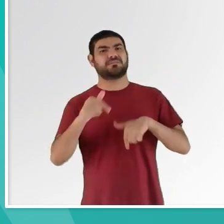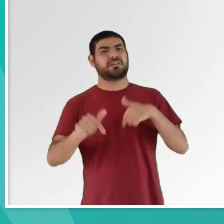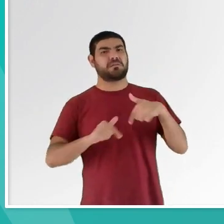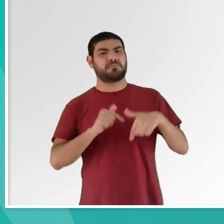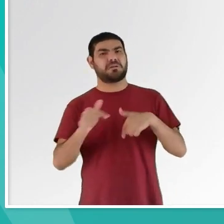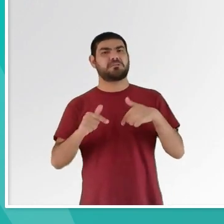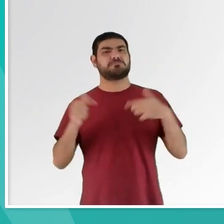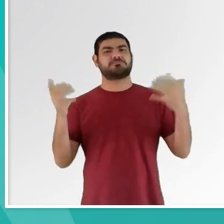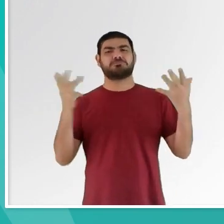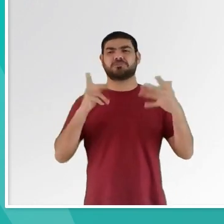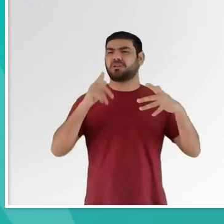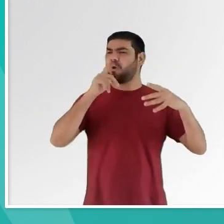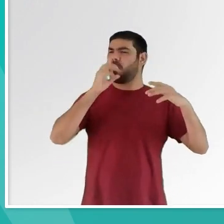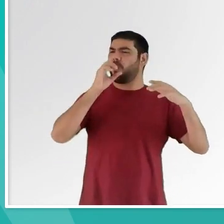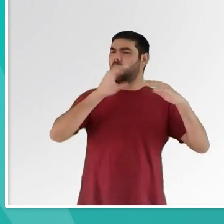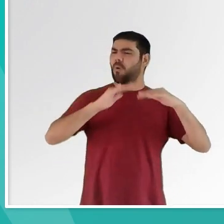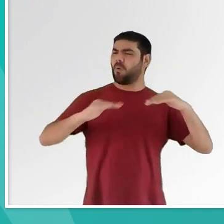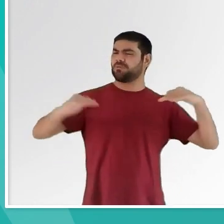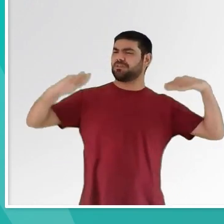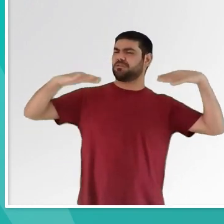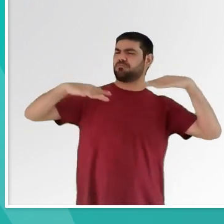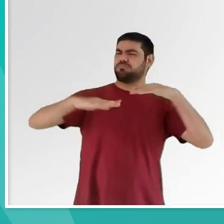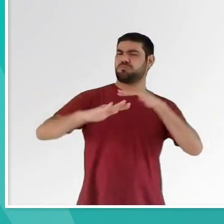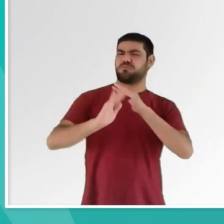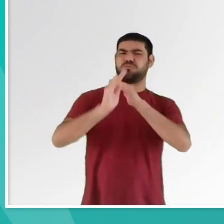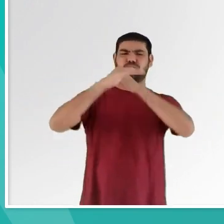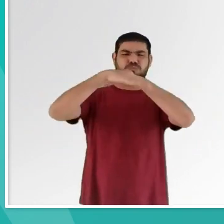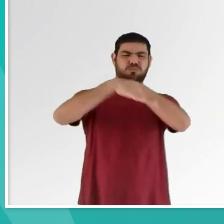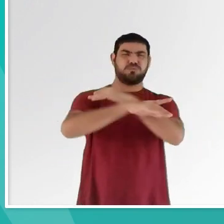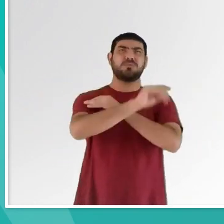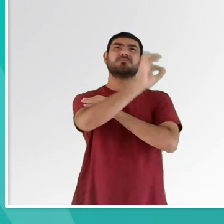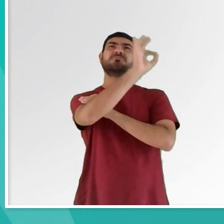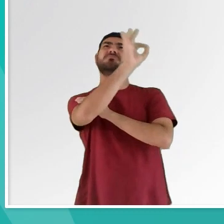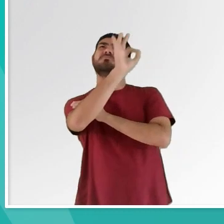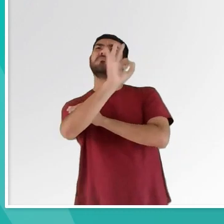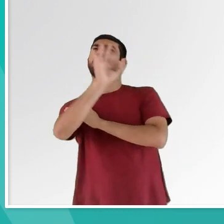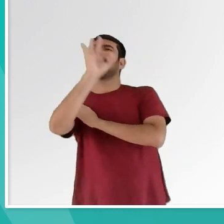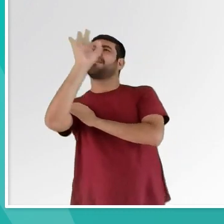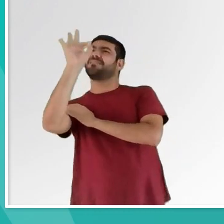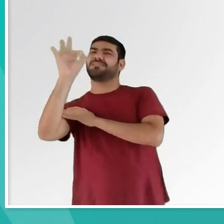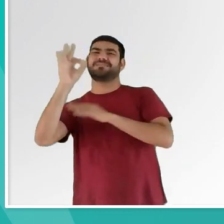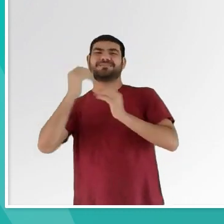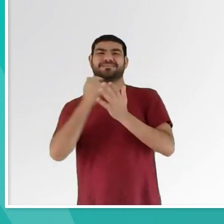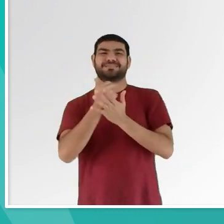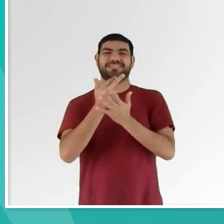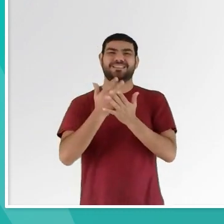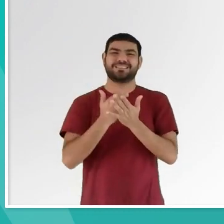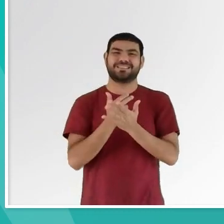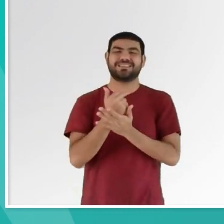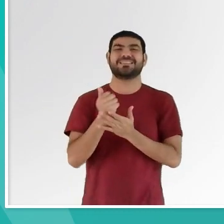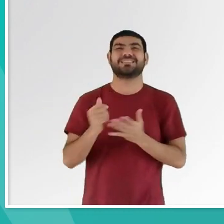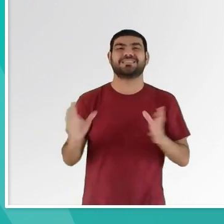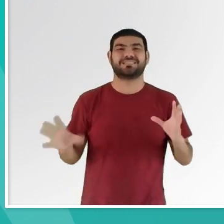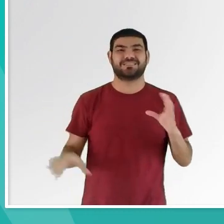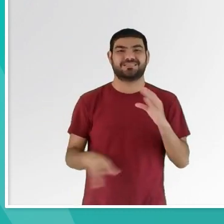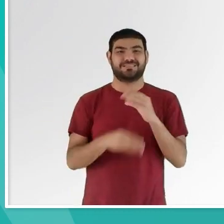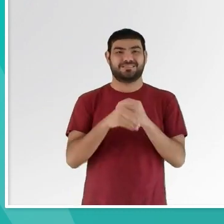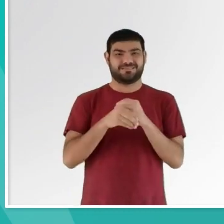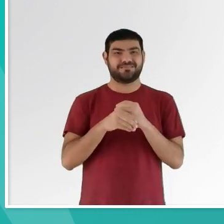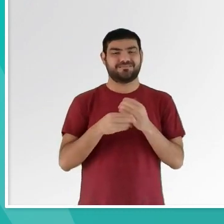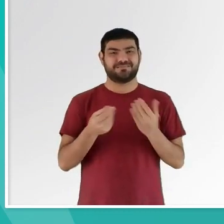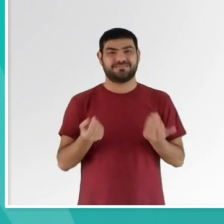trabalhando as linhas sinuosas, né, na praia, fazendo um desenho, uma composição plástica?